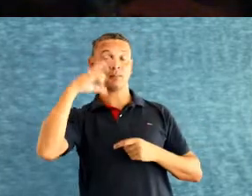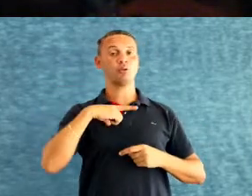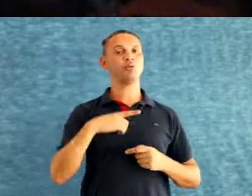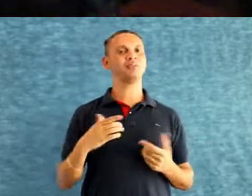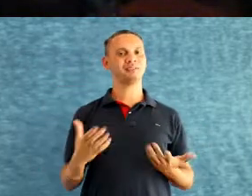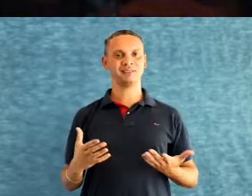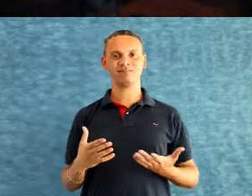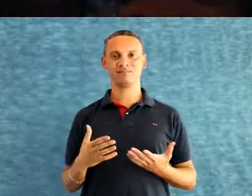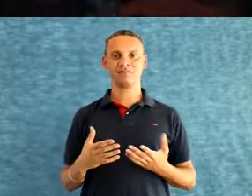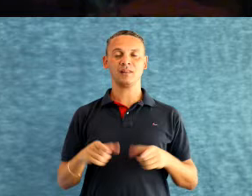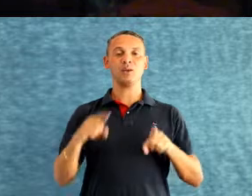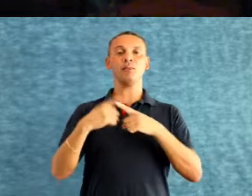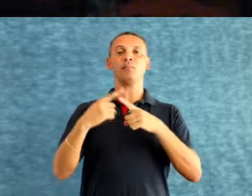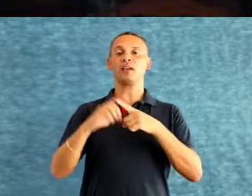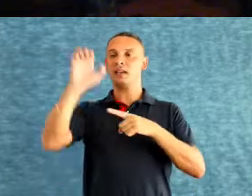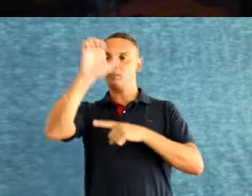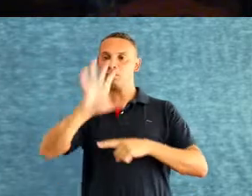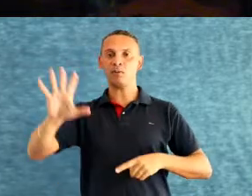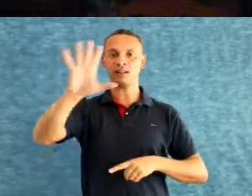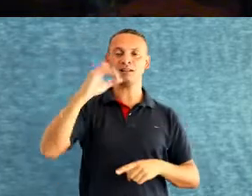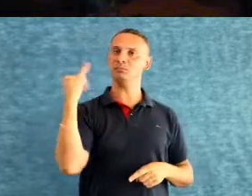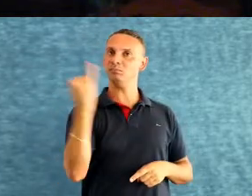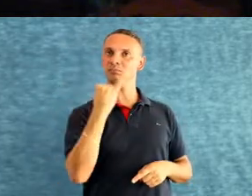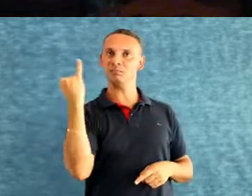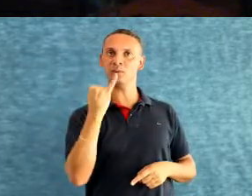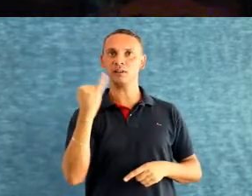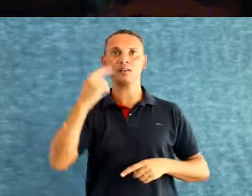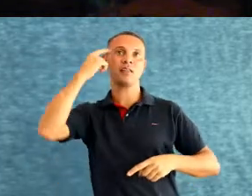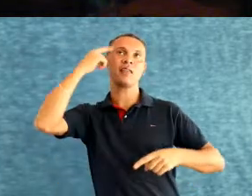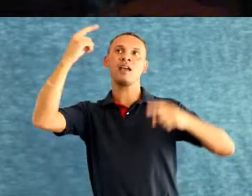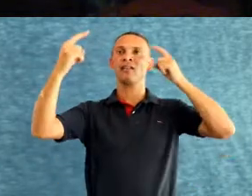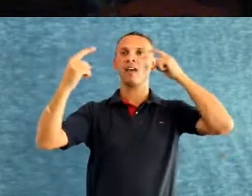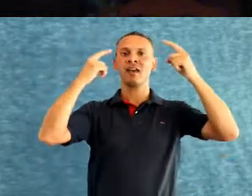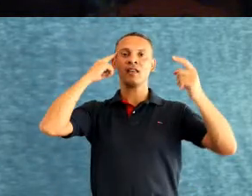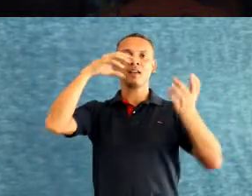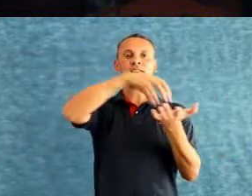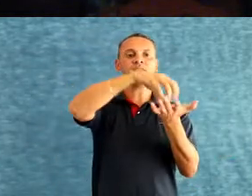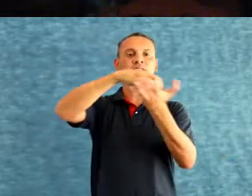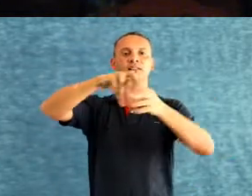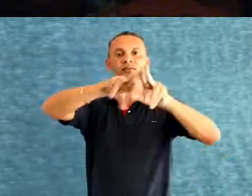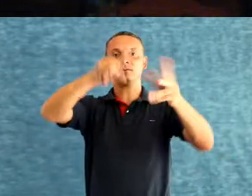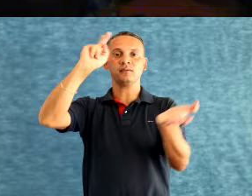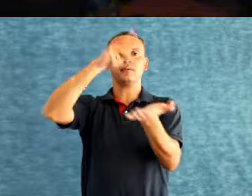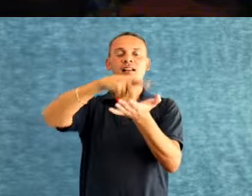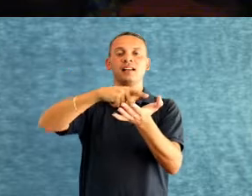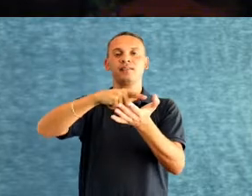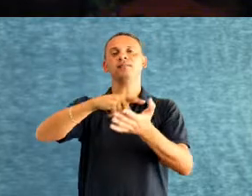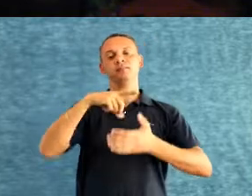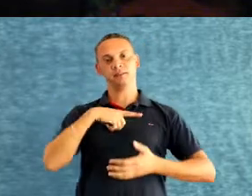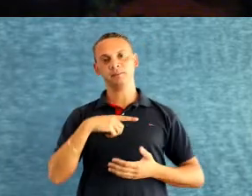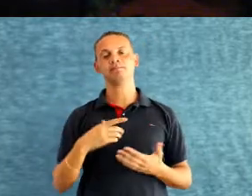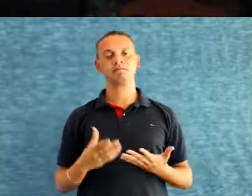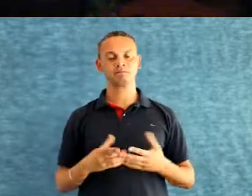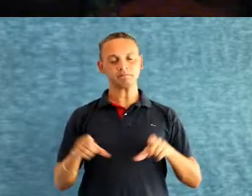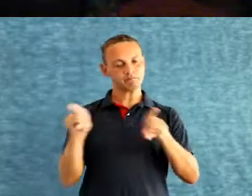o importante papel de elo entre as ideias que circulavam nos grandes centros e a realidade nacional.